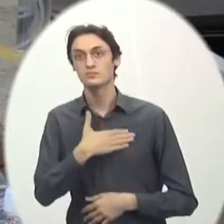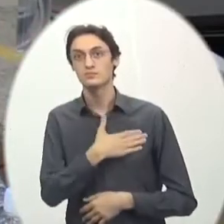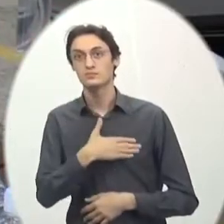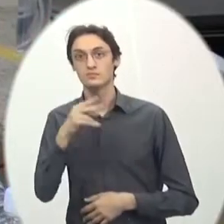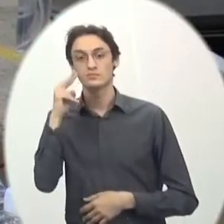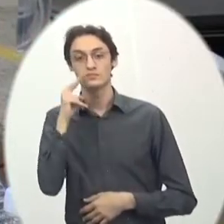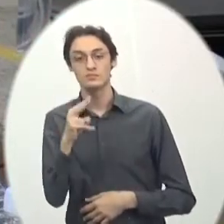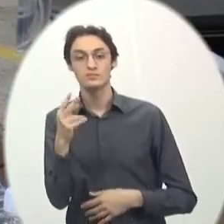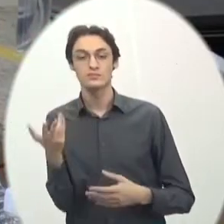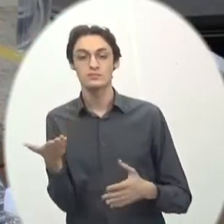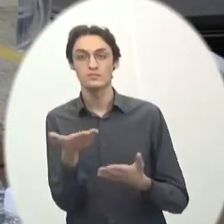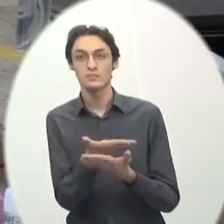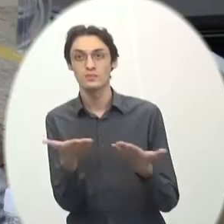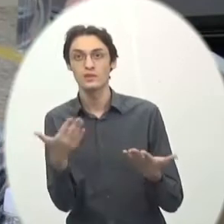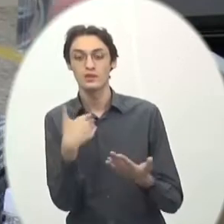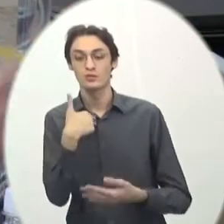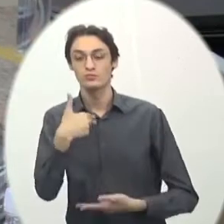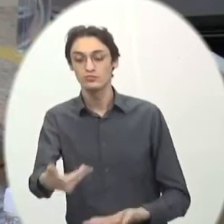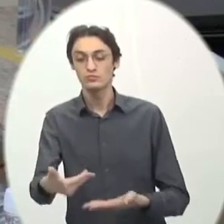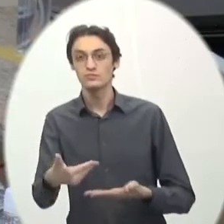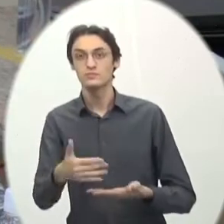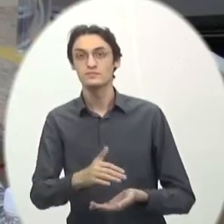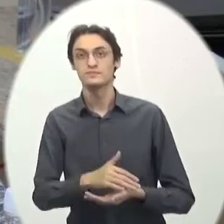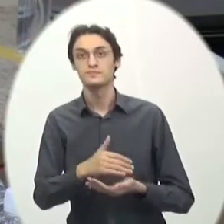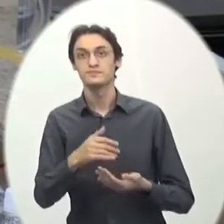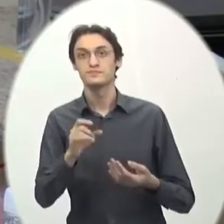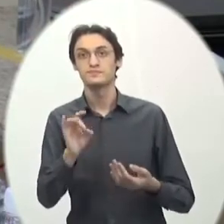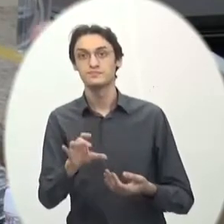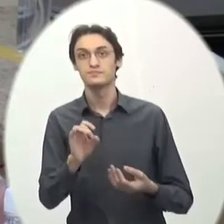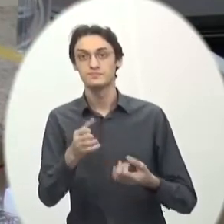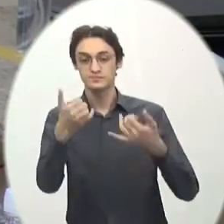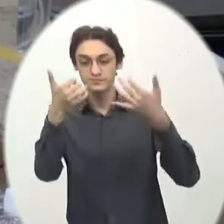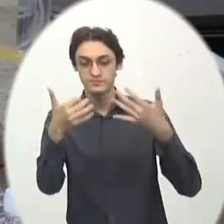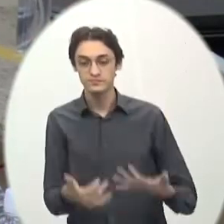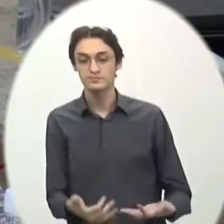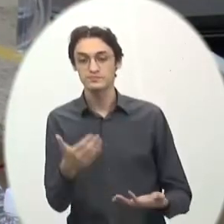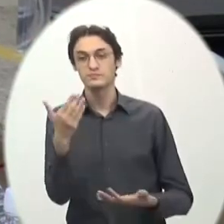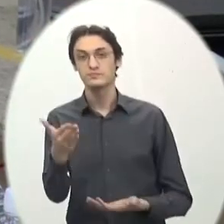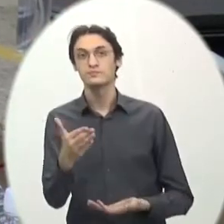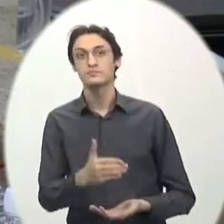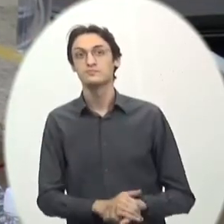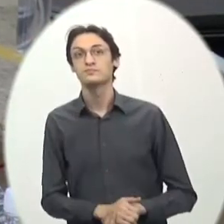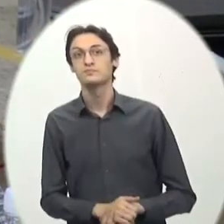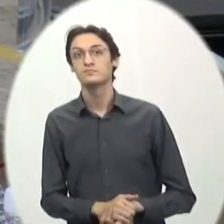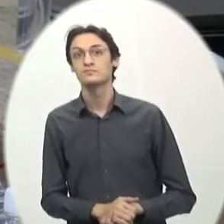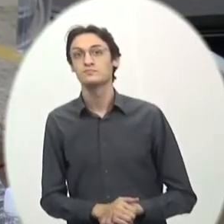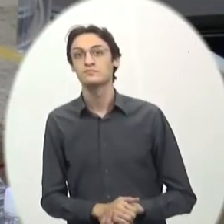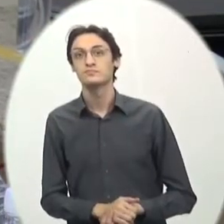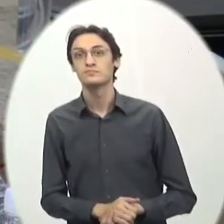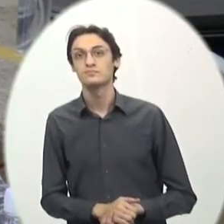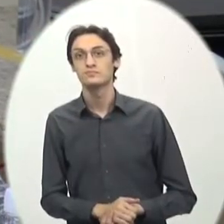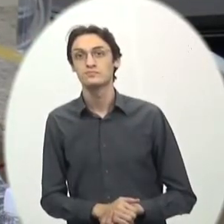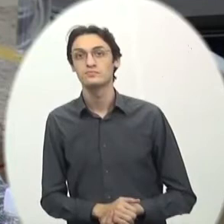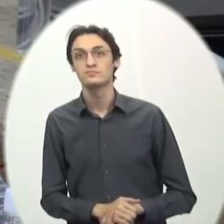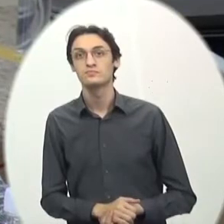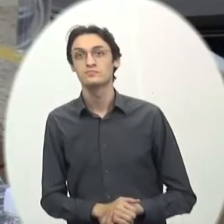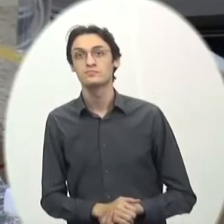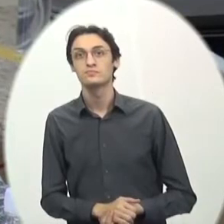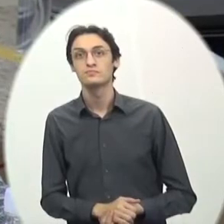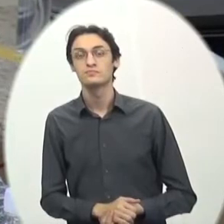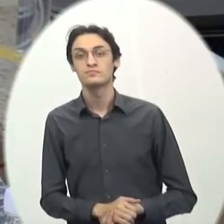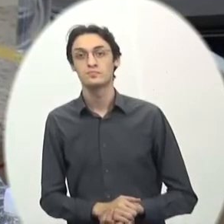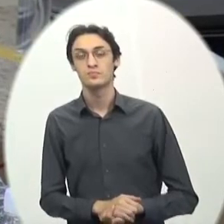da circunstância, agradeço o chamado. Só contribuindo um pouquinho com a colocação do colega, em relação a isso,